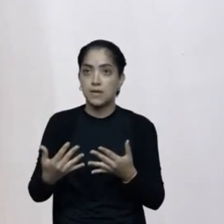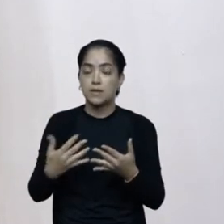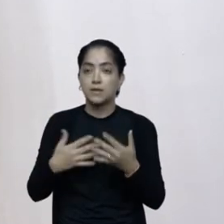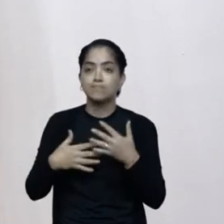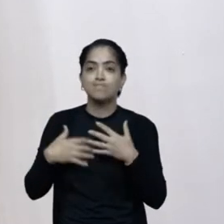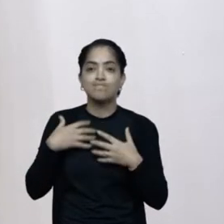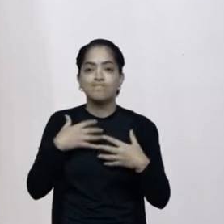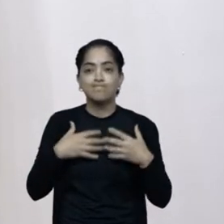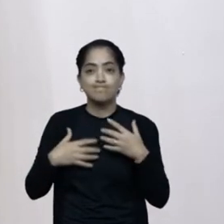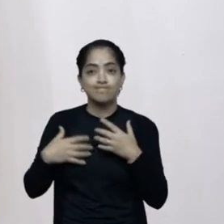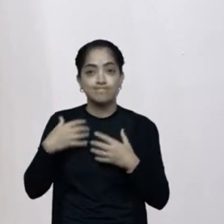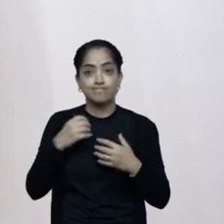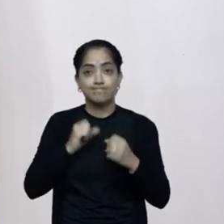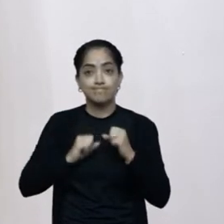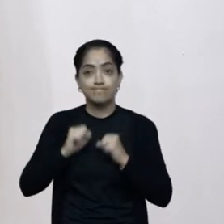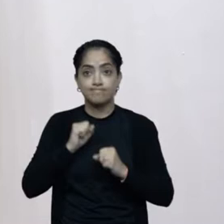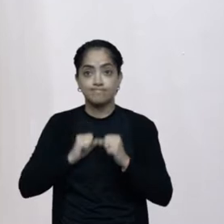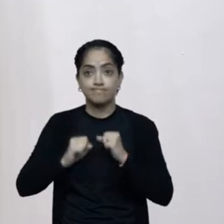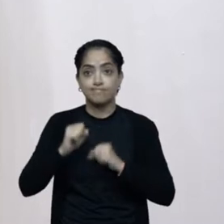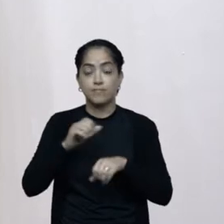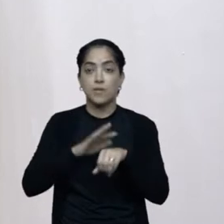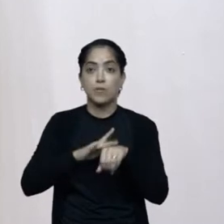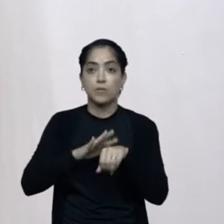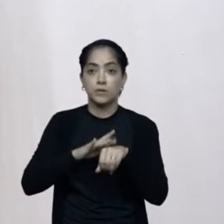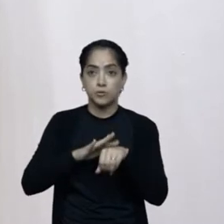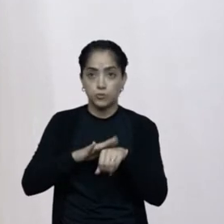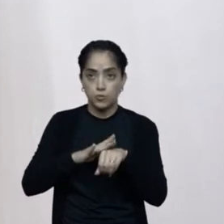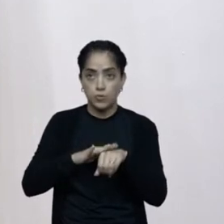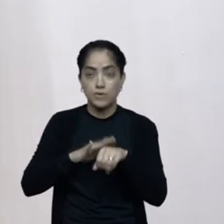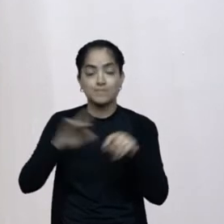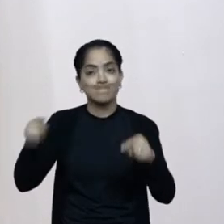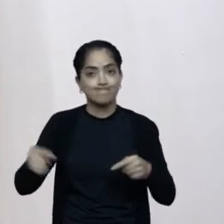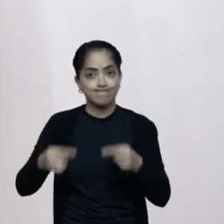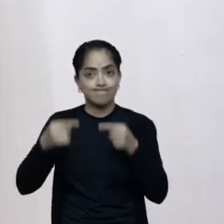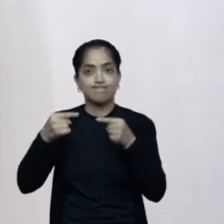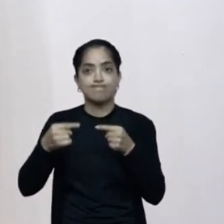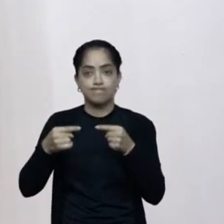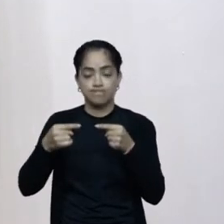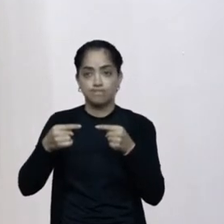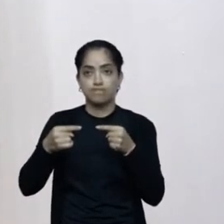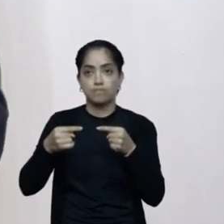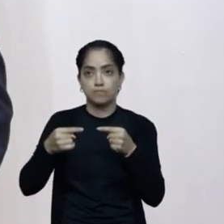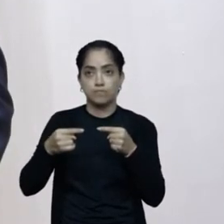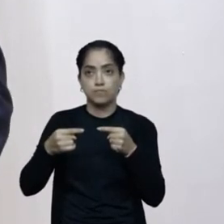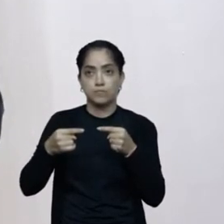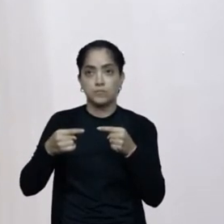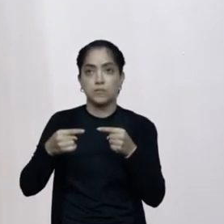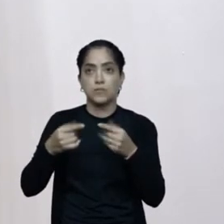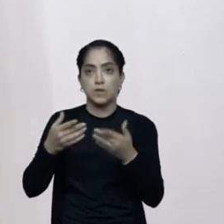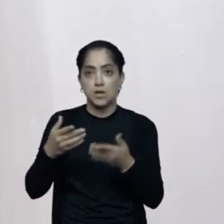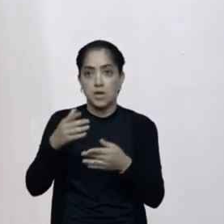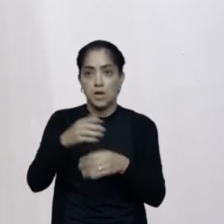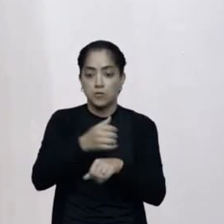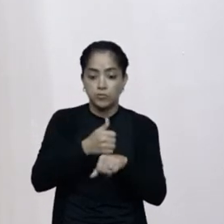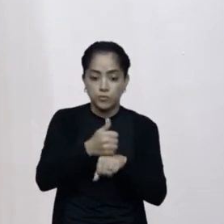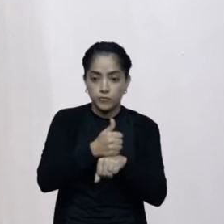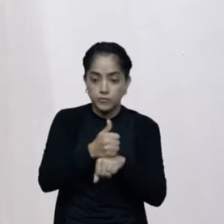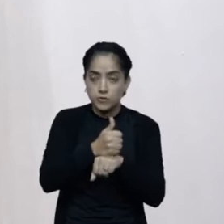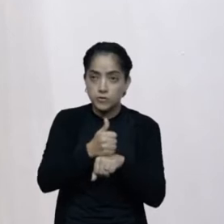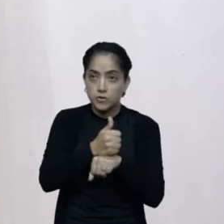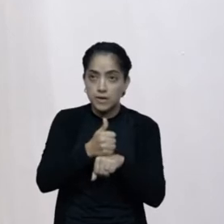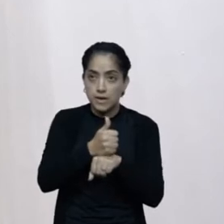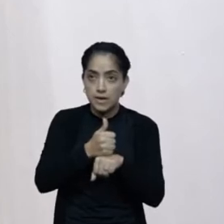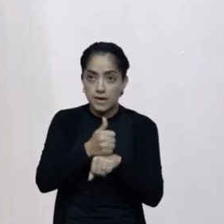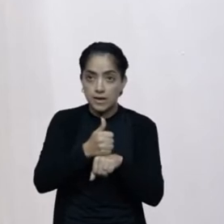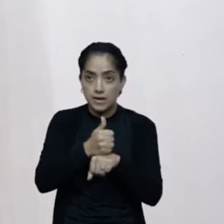com relação a uma doença que tem desafiado a todos os profissionais, que